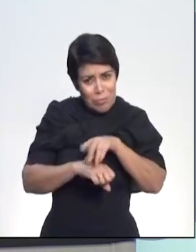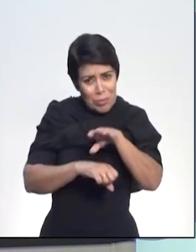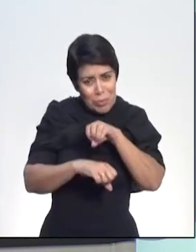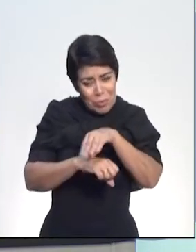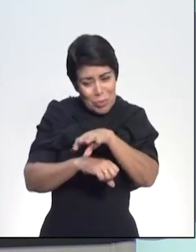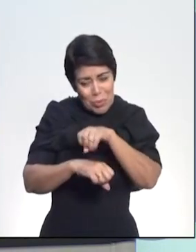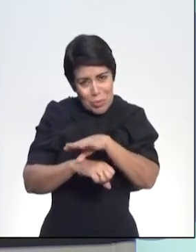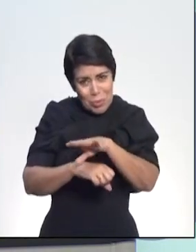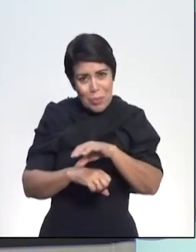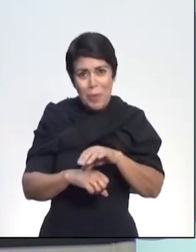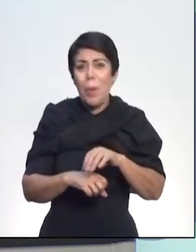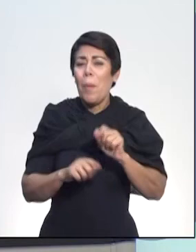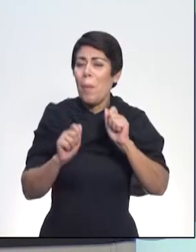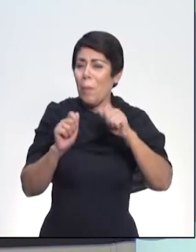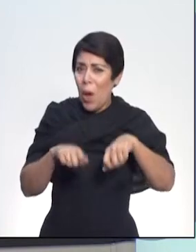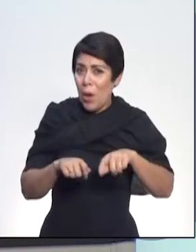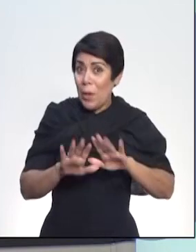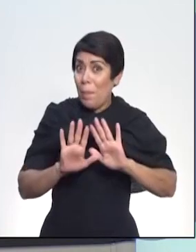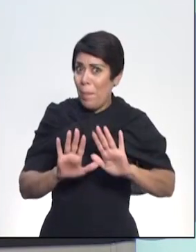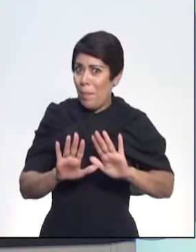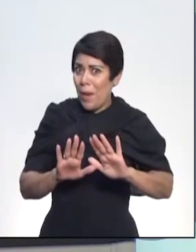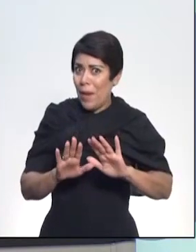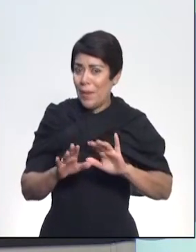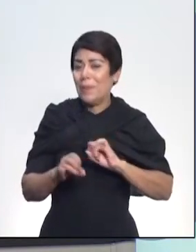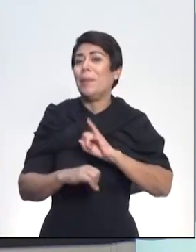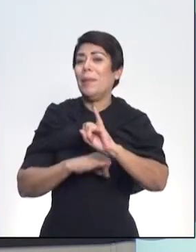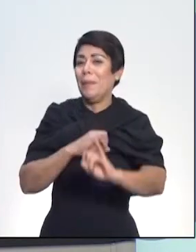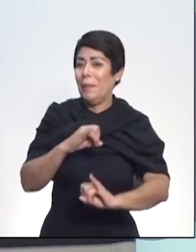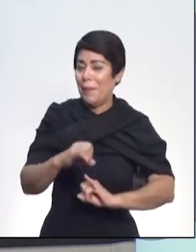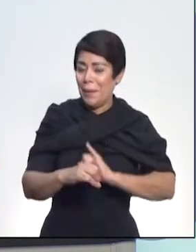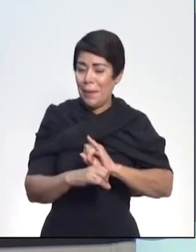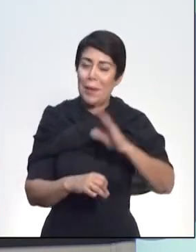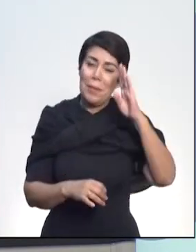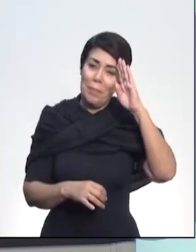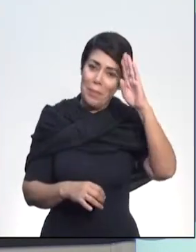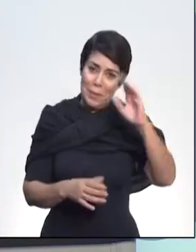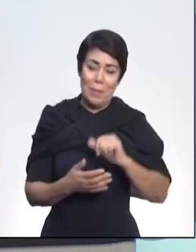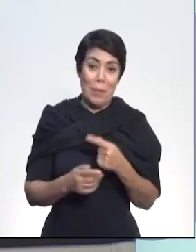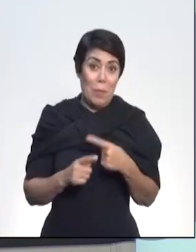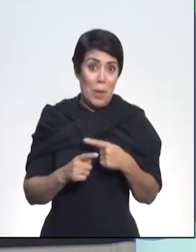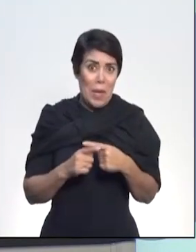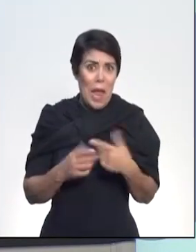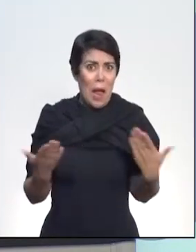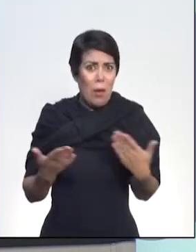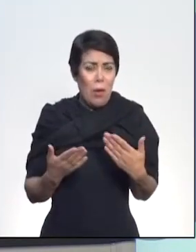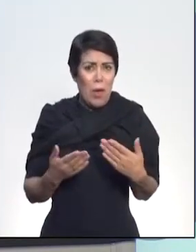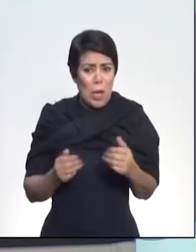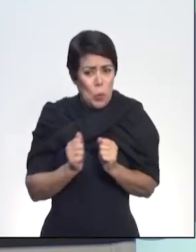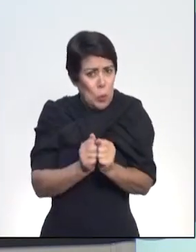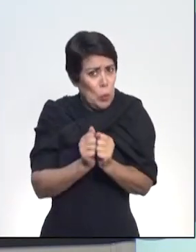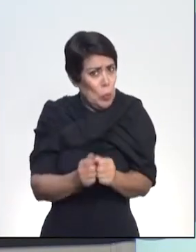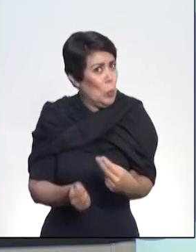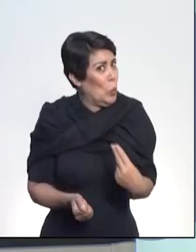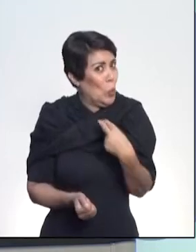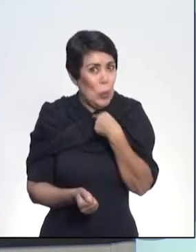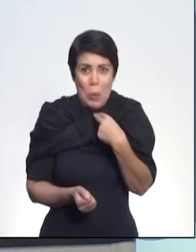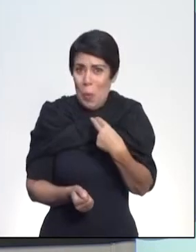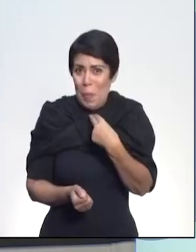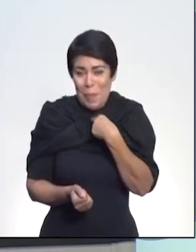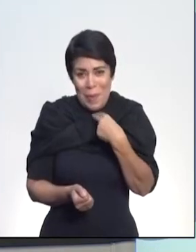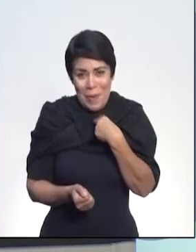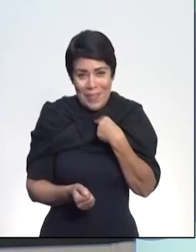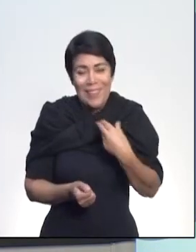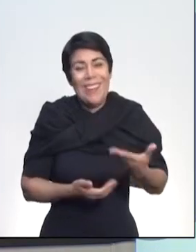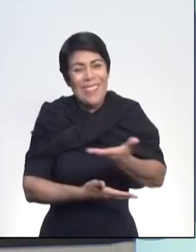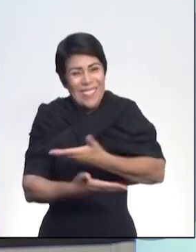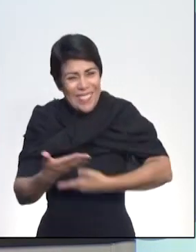maneira online, ok? Nós estamos ainda no distanciamento social. Então, quando nós falamos, olha, compartilha